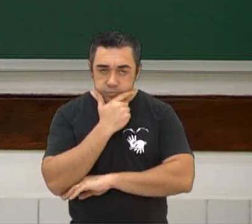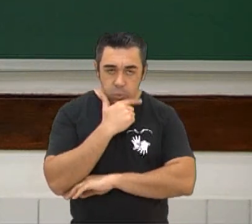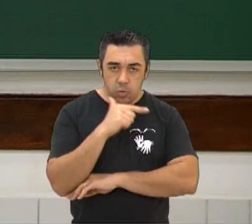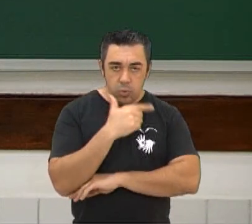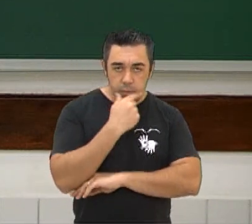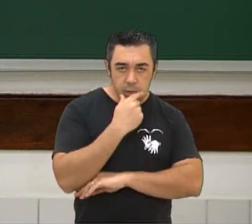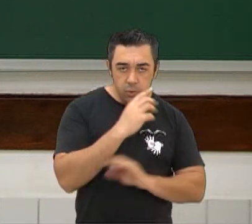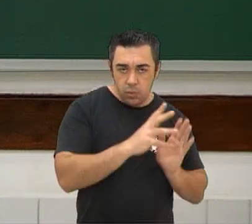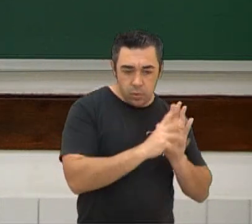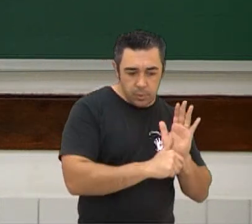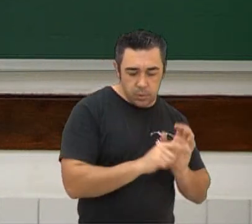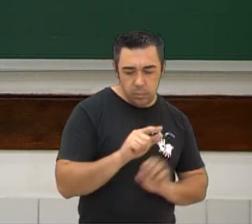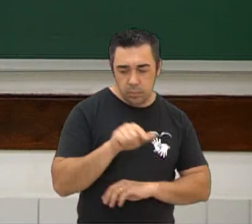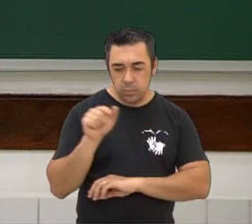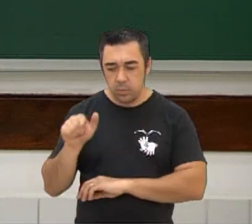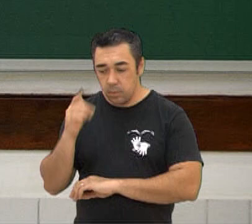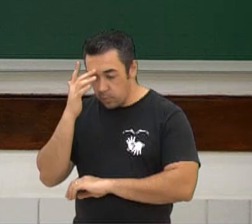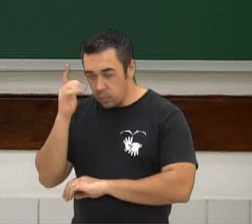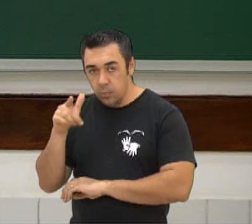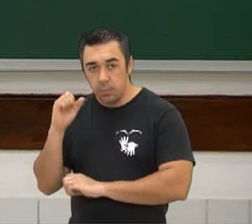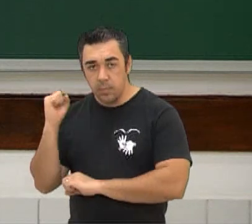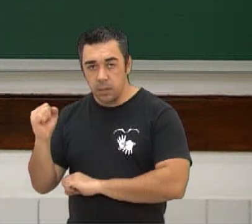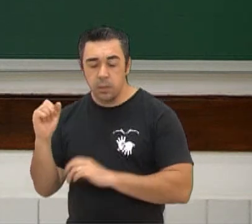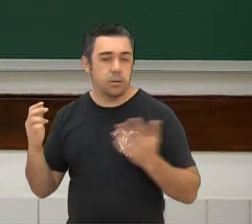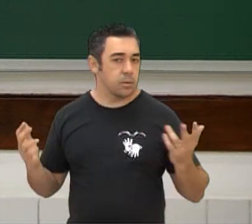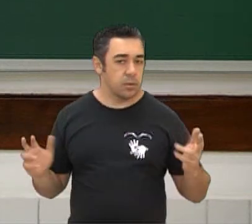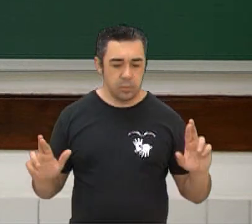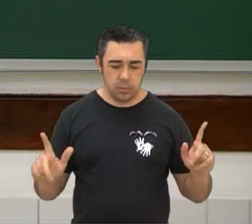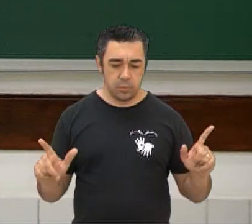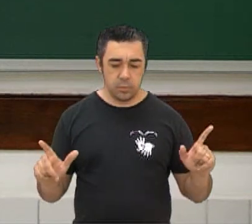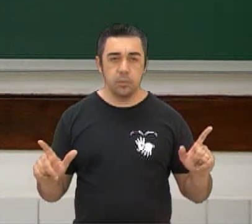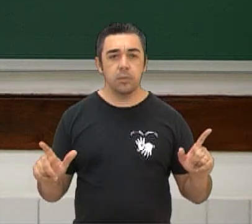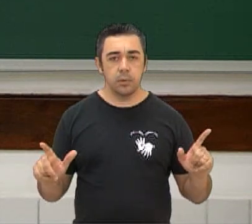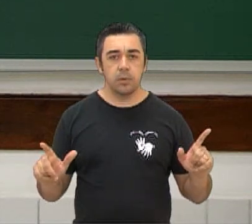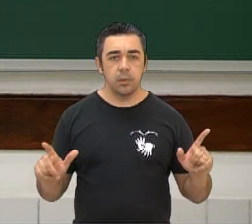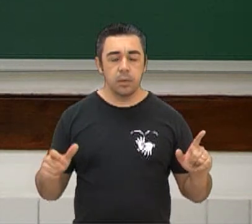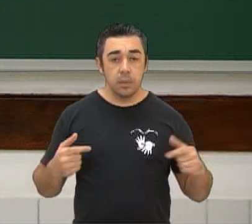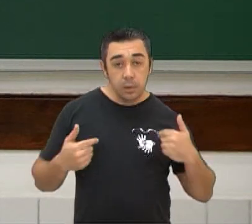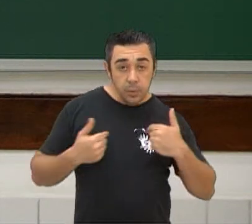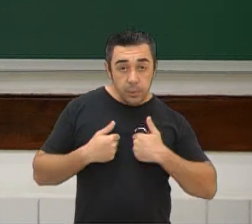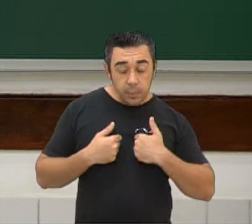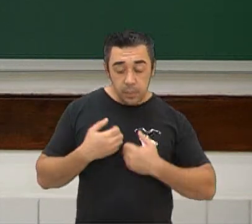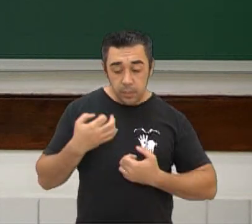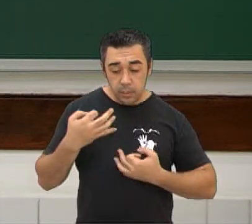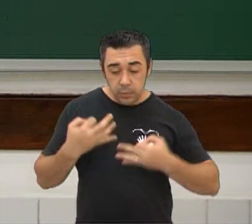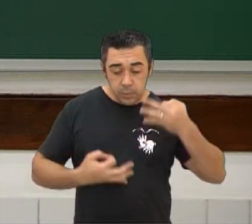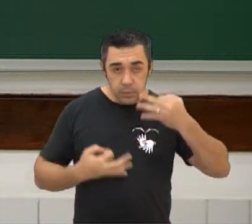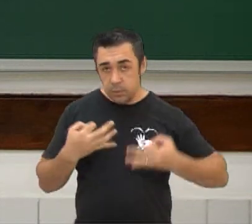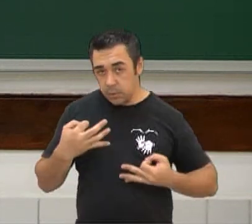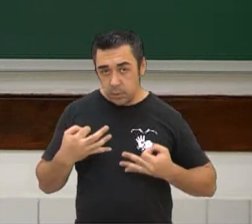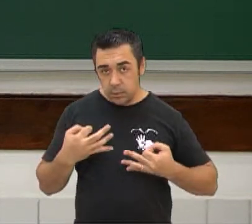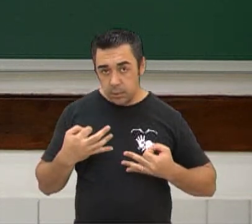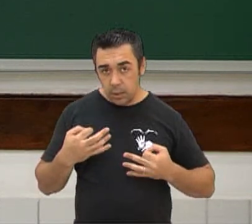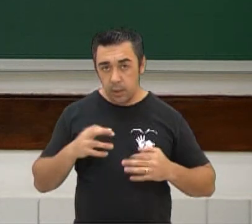alguém assassinando outra pessoa. É aí que eu vou tirar o conceito de justiça e injustiça.